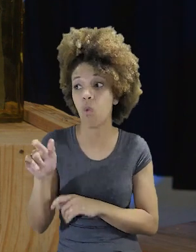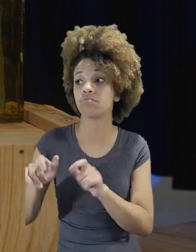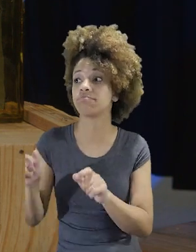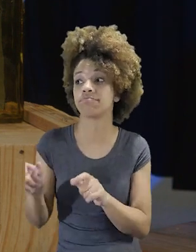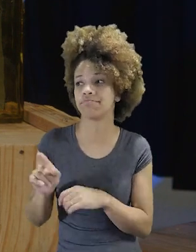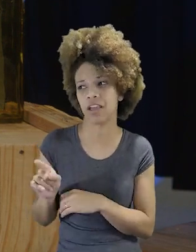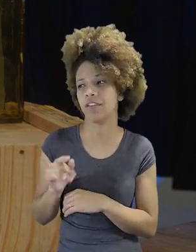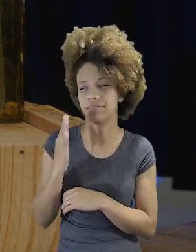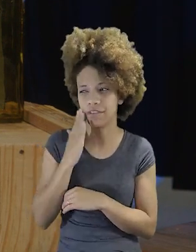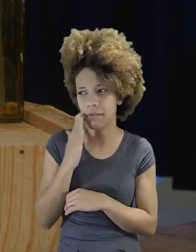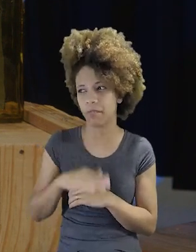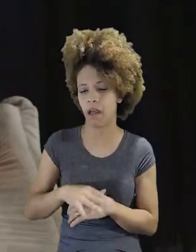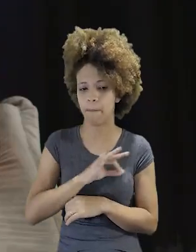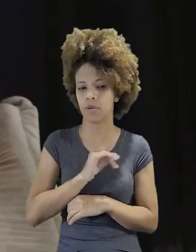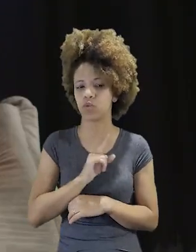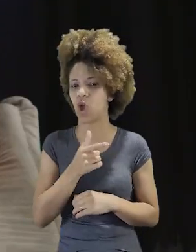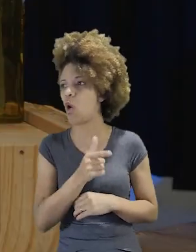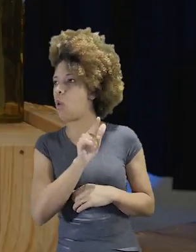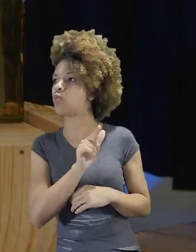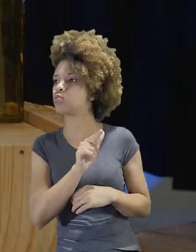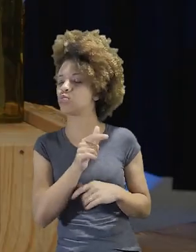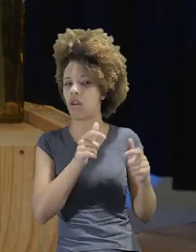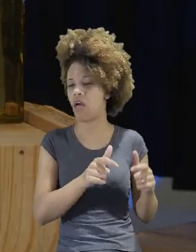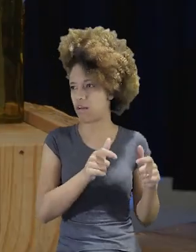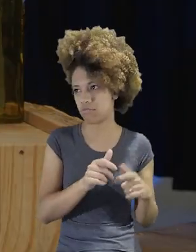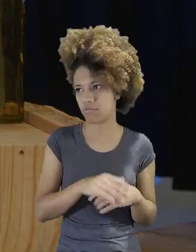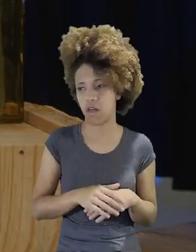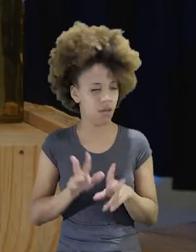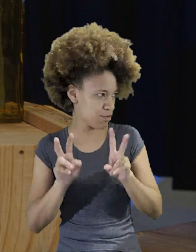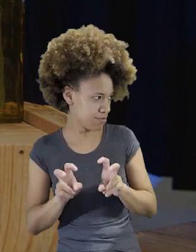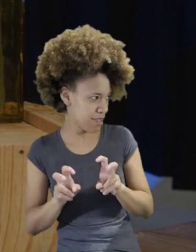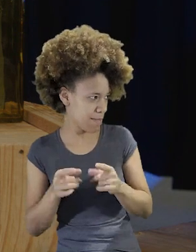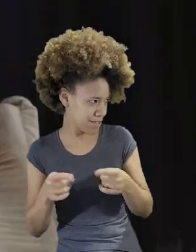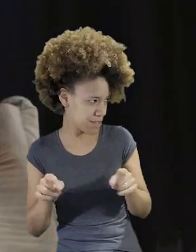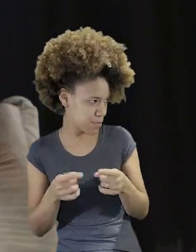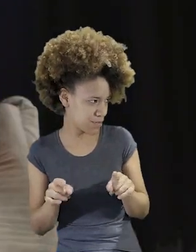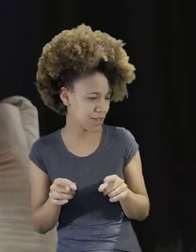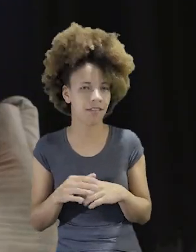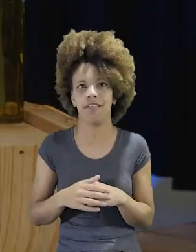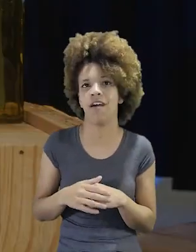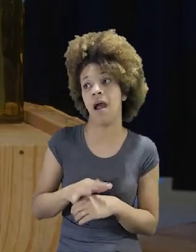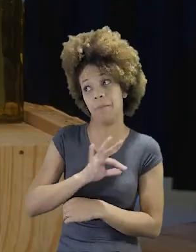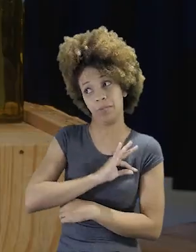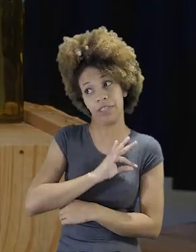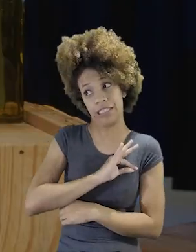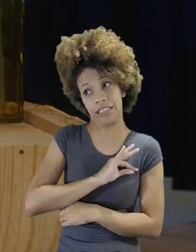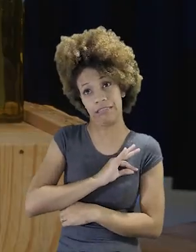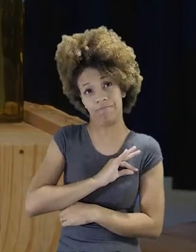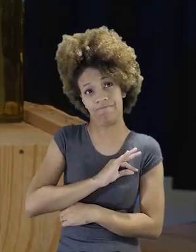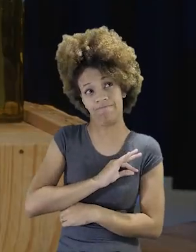não é outra galera que que tá ligado a polícia não é outro bairro A polícia é o tema das músicas